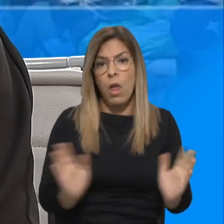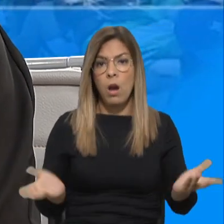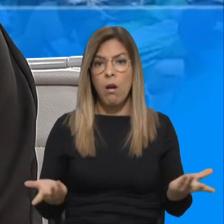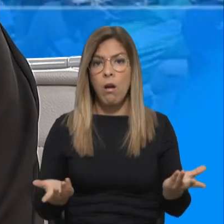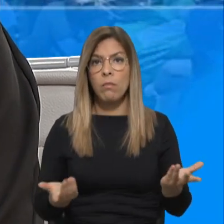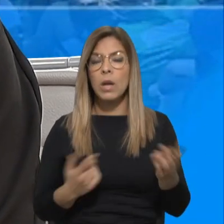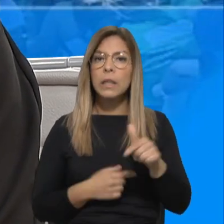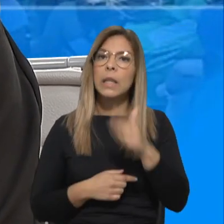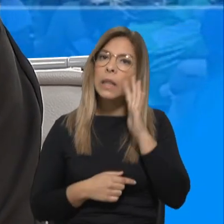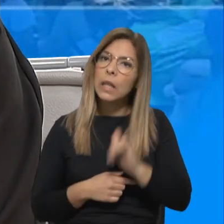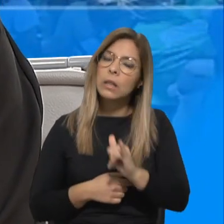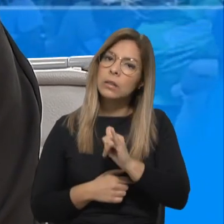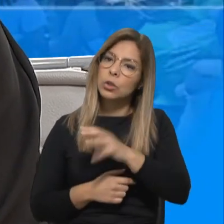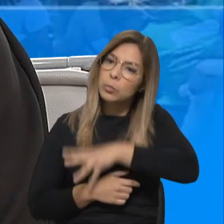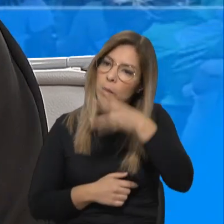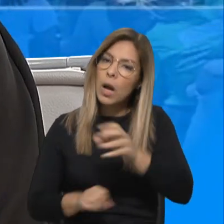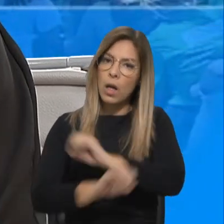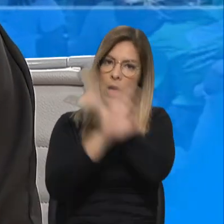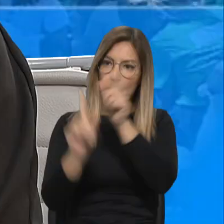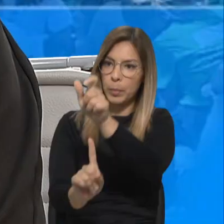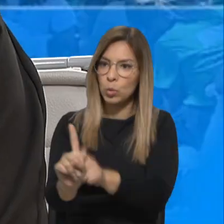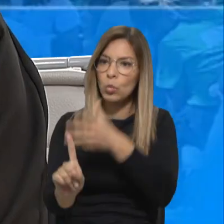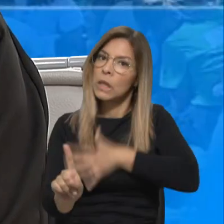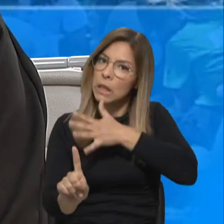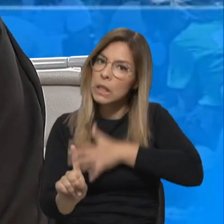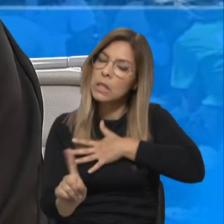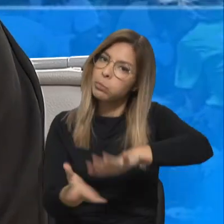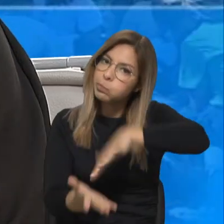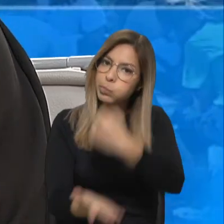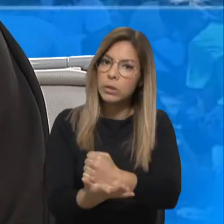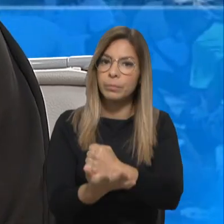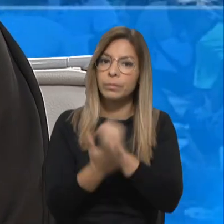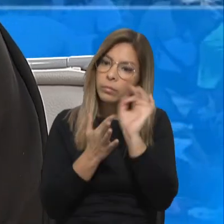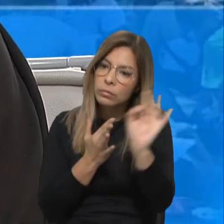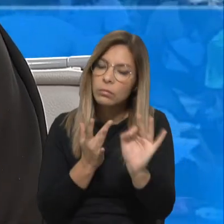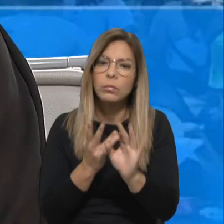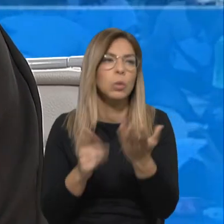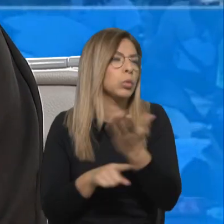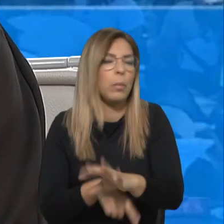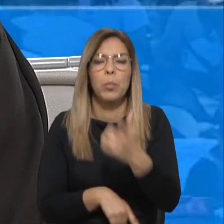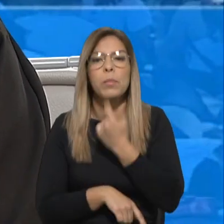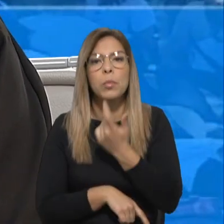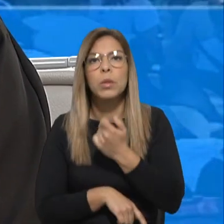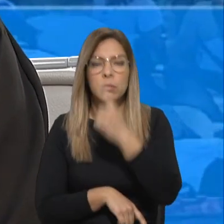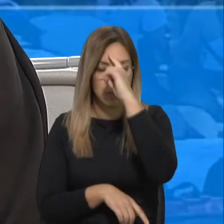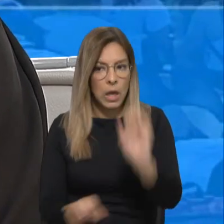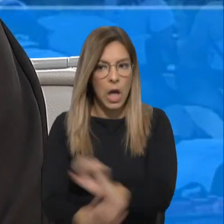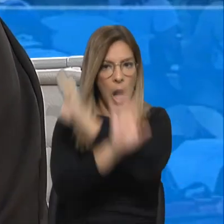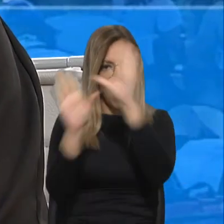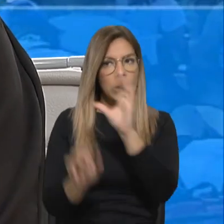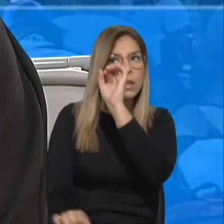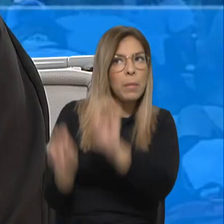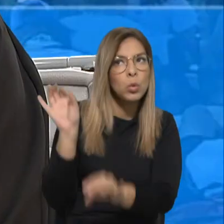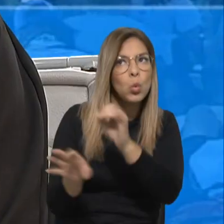estamos a tentar acautelar essa situação e, portanto, quando fazemos algumas perguntas no sentido de clarificar, de